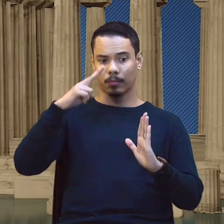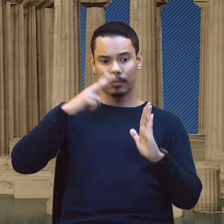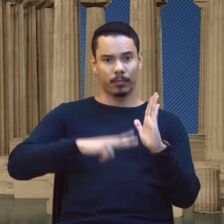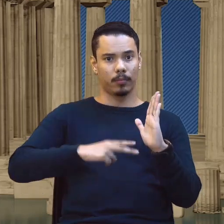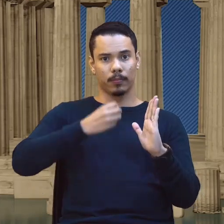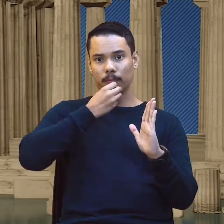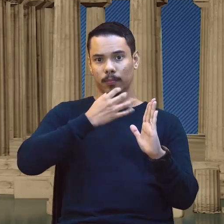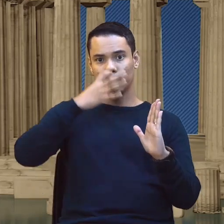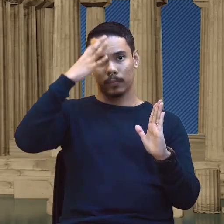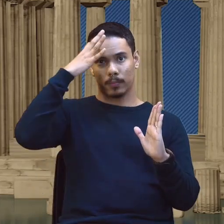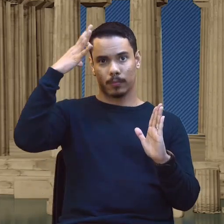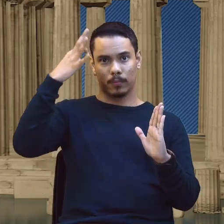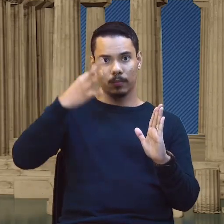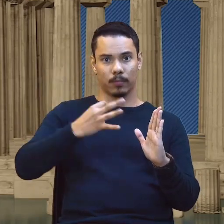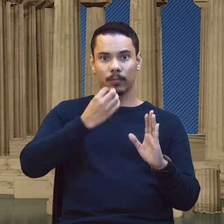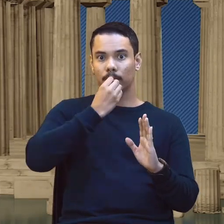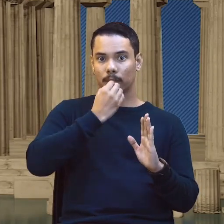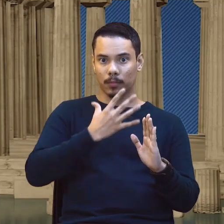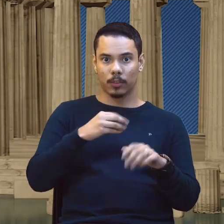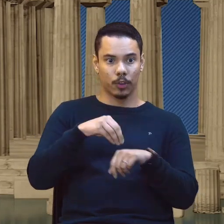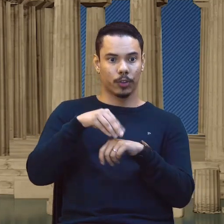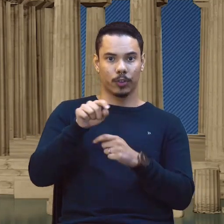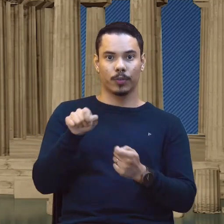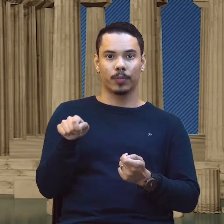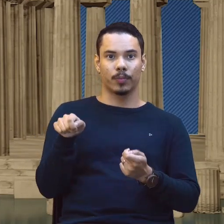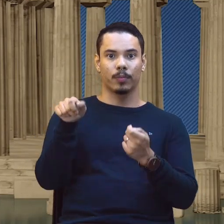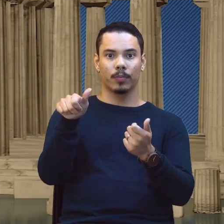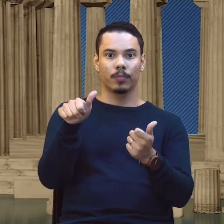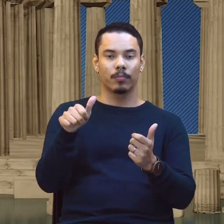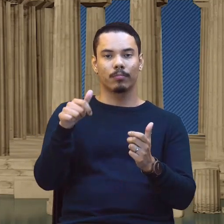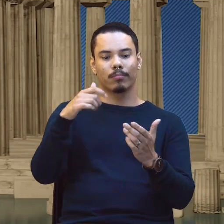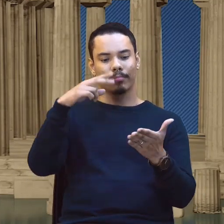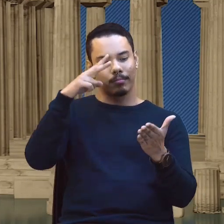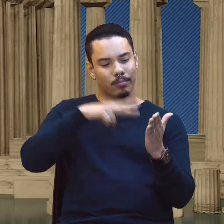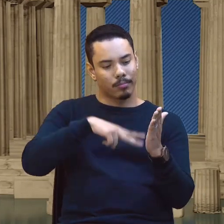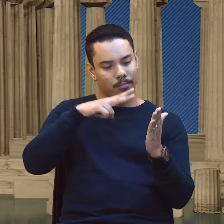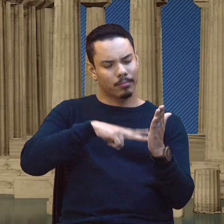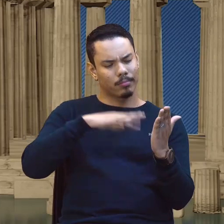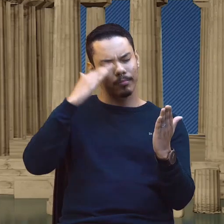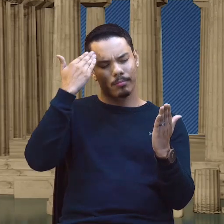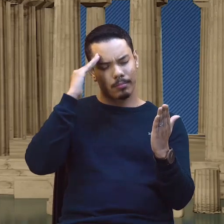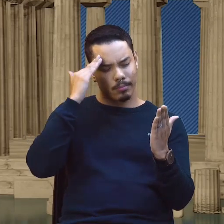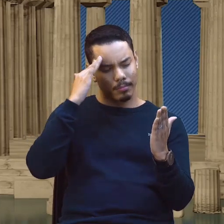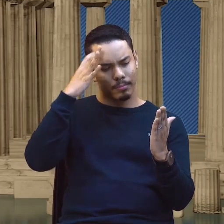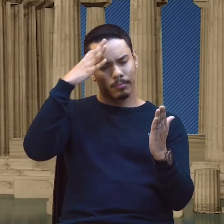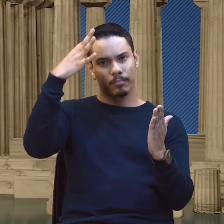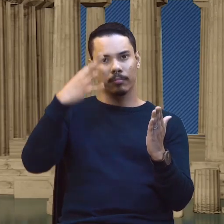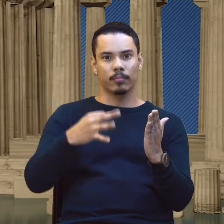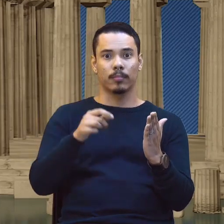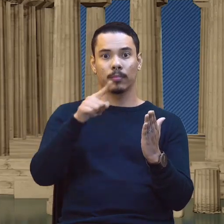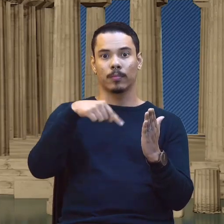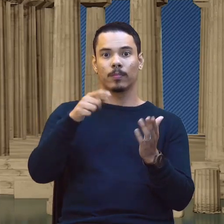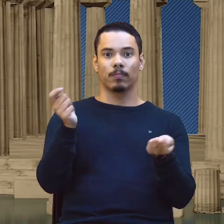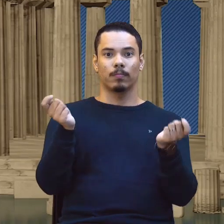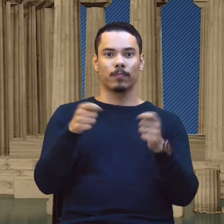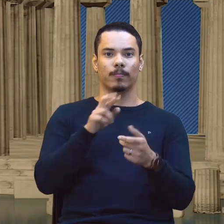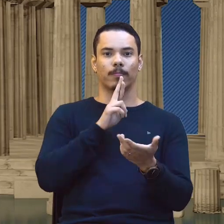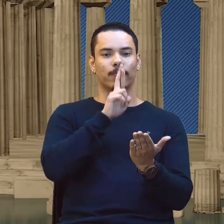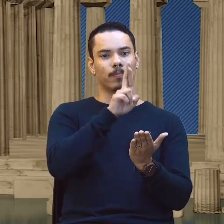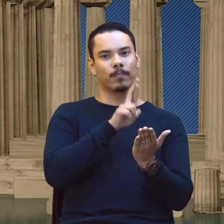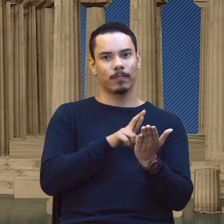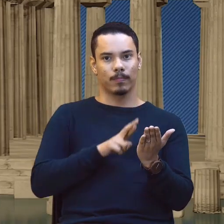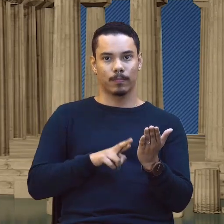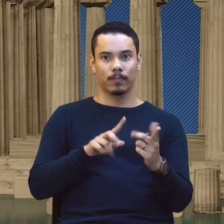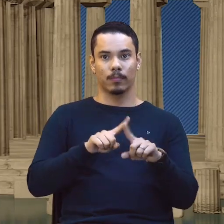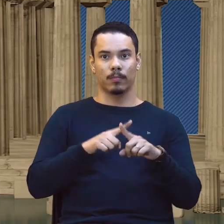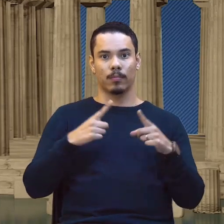bem, tá? Tem essa dica, ó, interprete bem a pergunta para vocês poderem responder as questões. Porém,